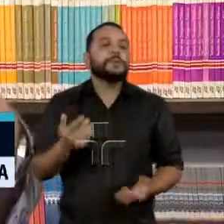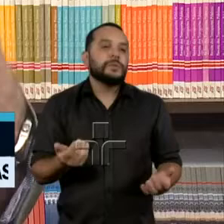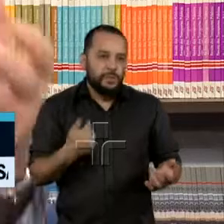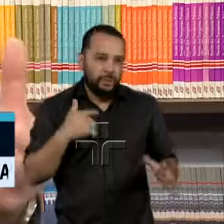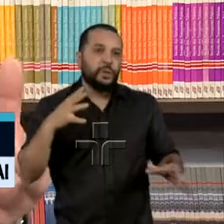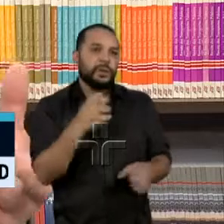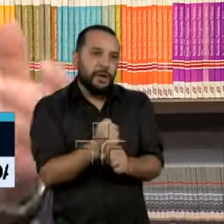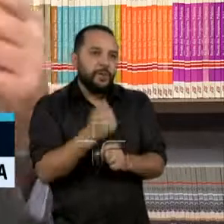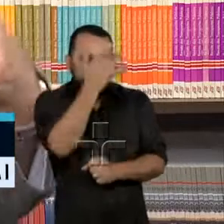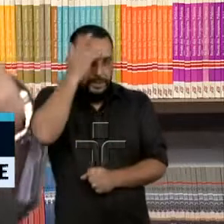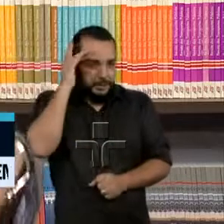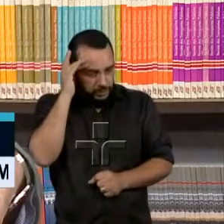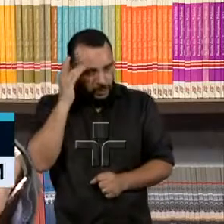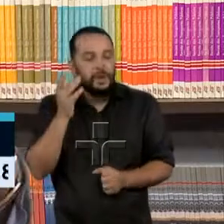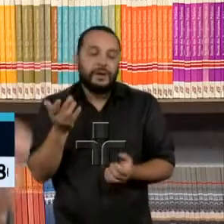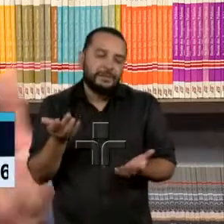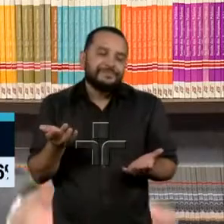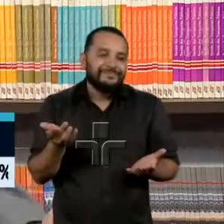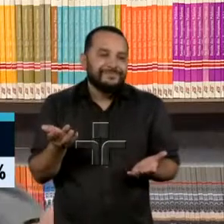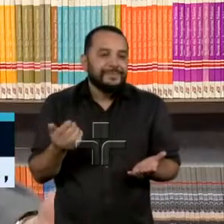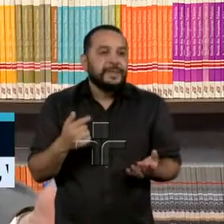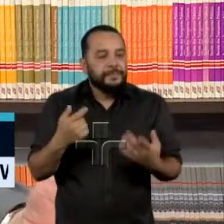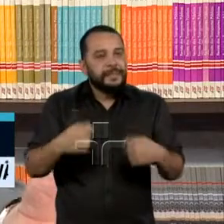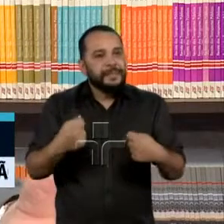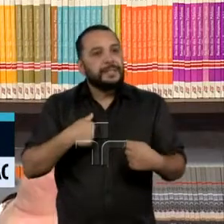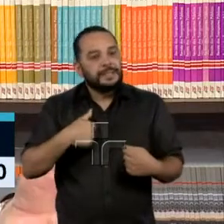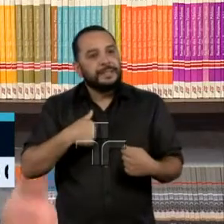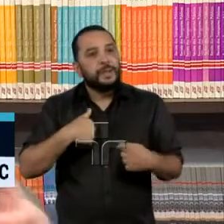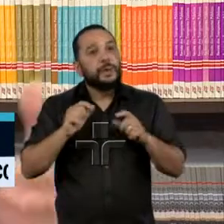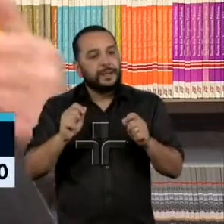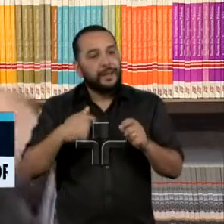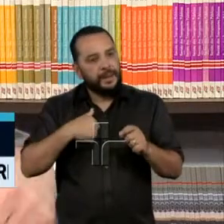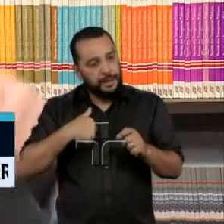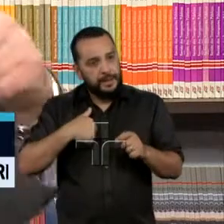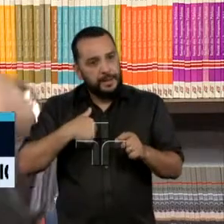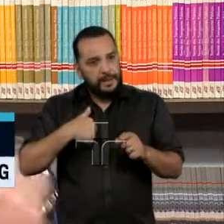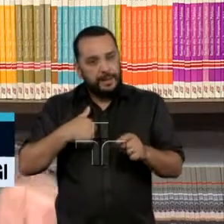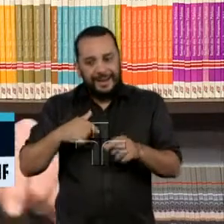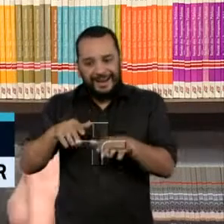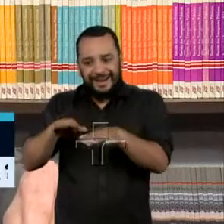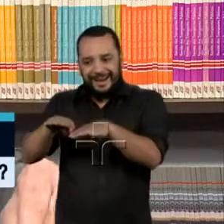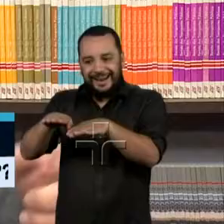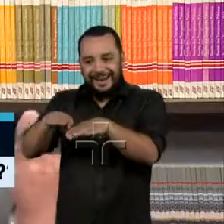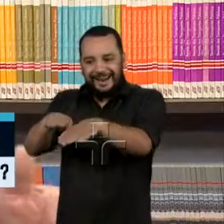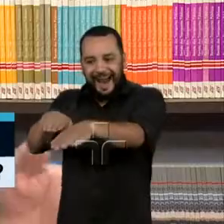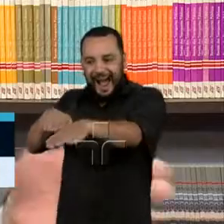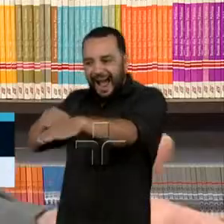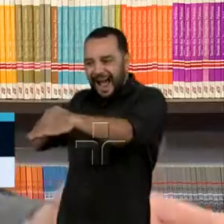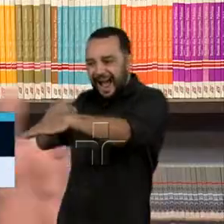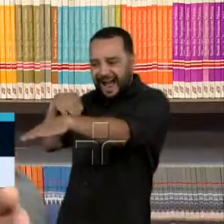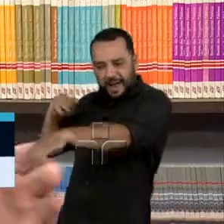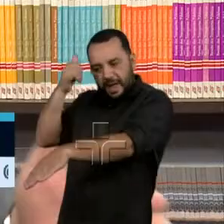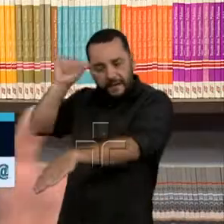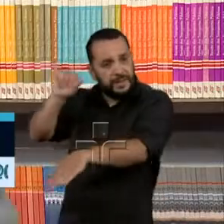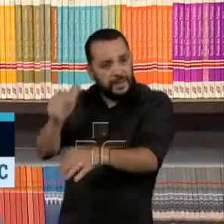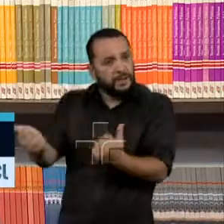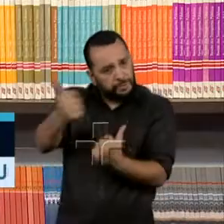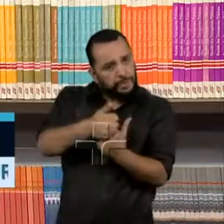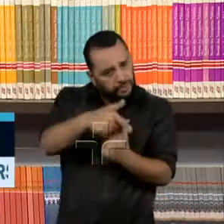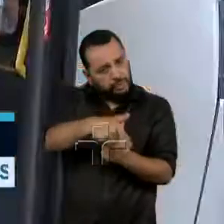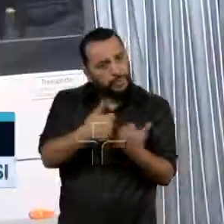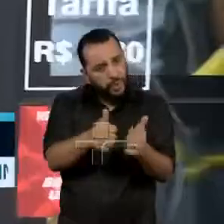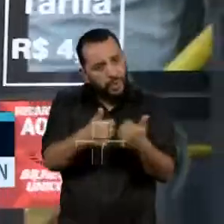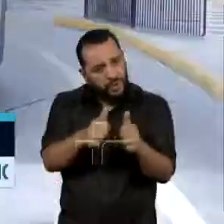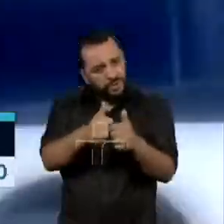de passageiros deve comandar o uso da via e não o volume de carros, como é a concepção que existe